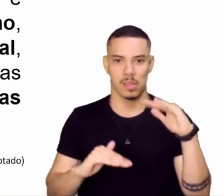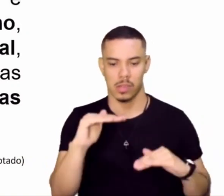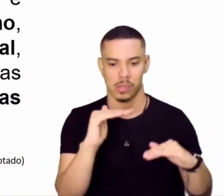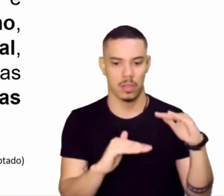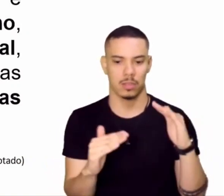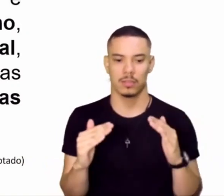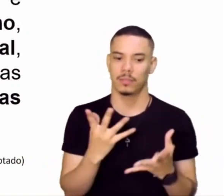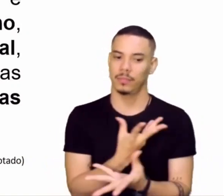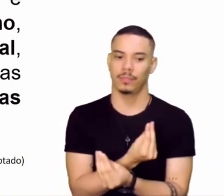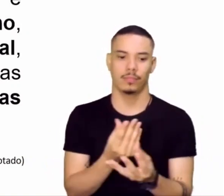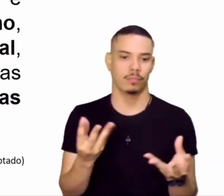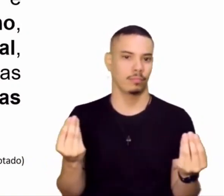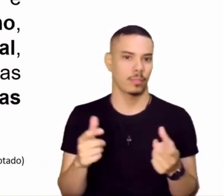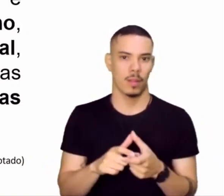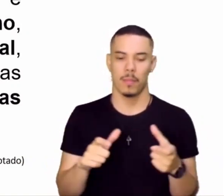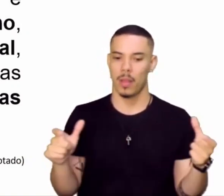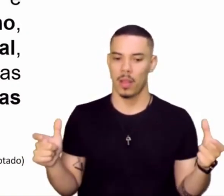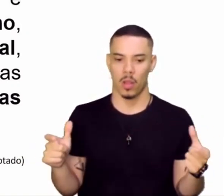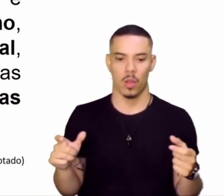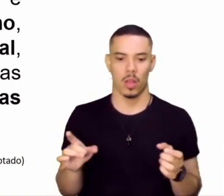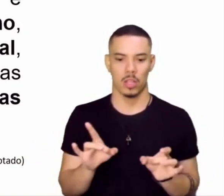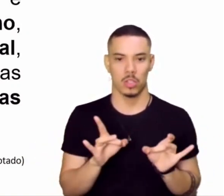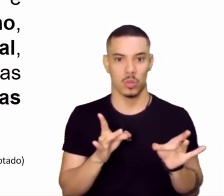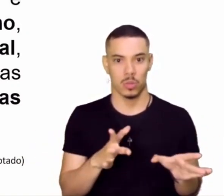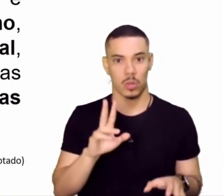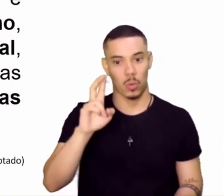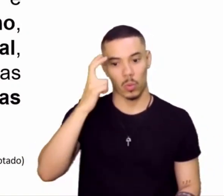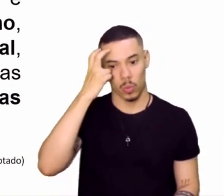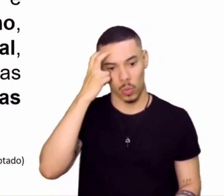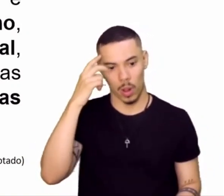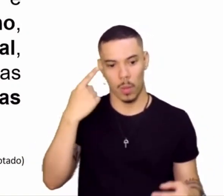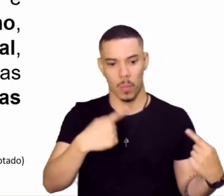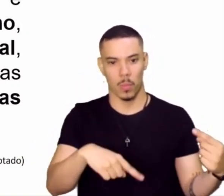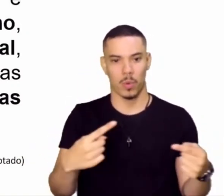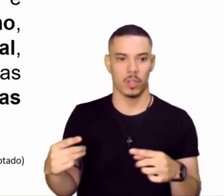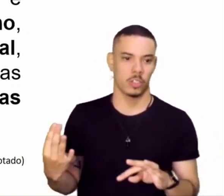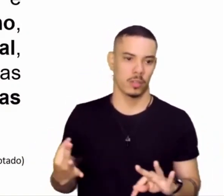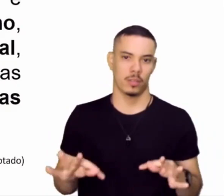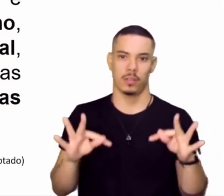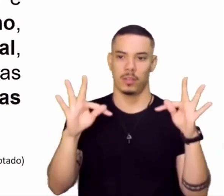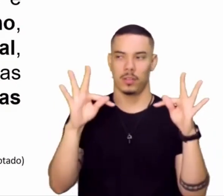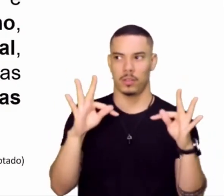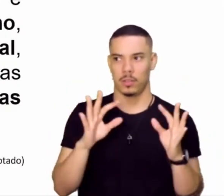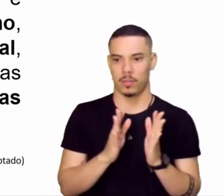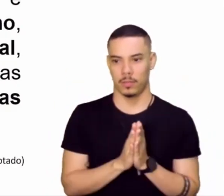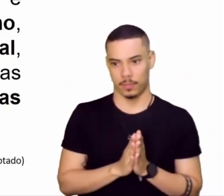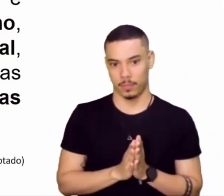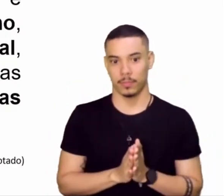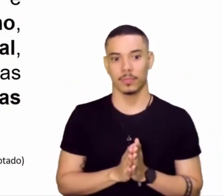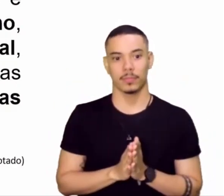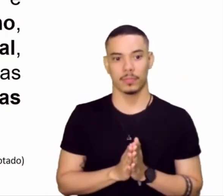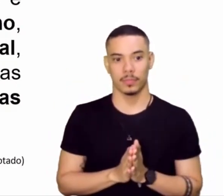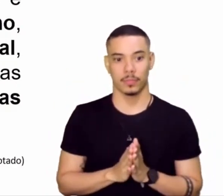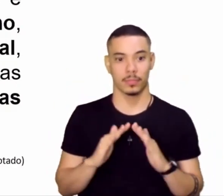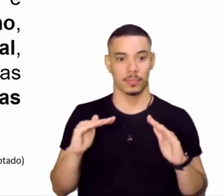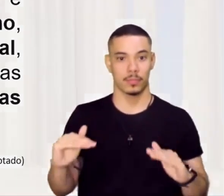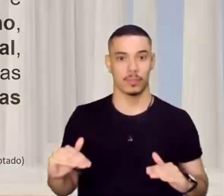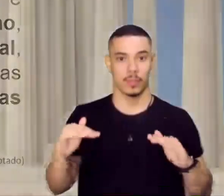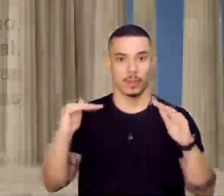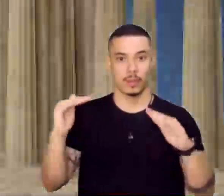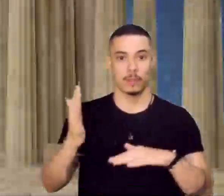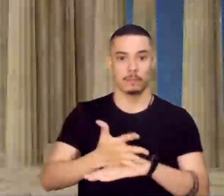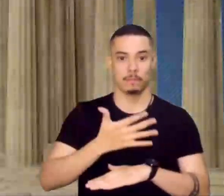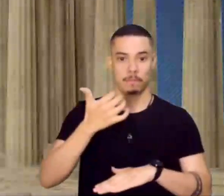entre as maiores do mundo, exclusões culturais e políticas e tecnológicas. Gente, esses autoritarismo aí é um